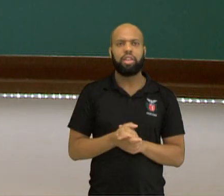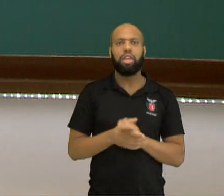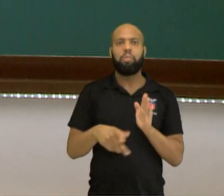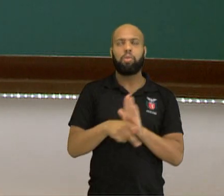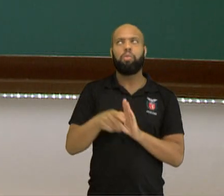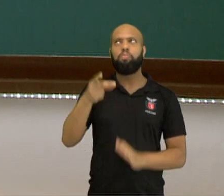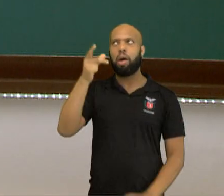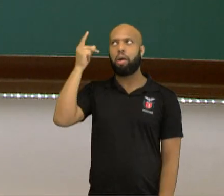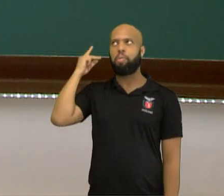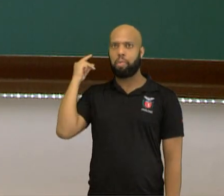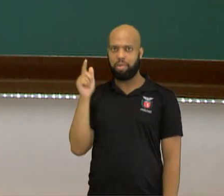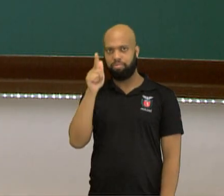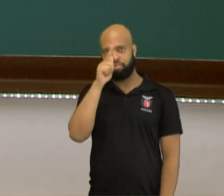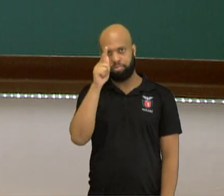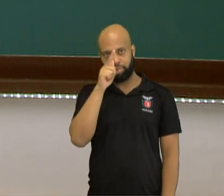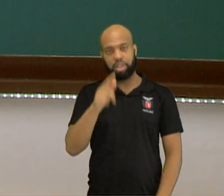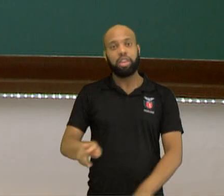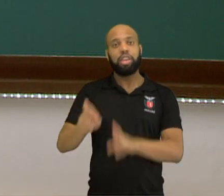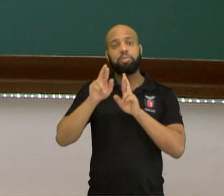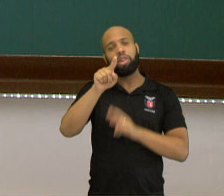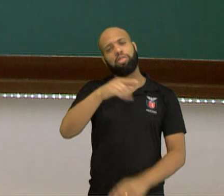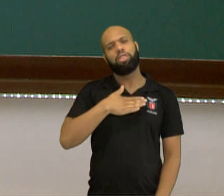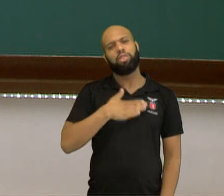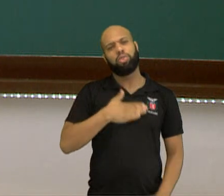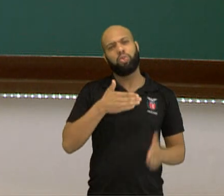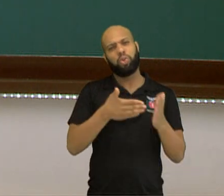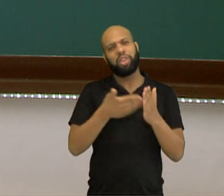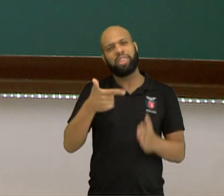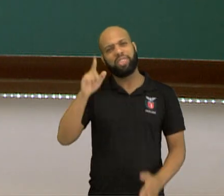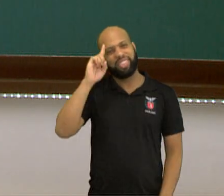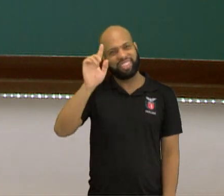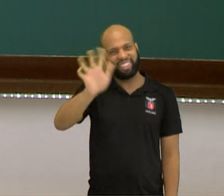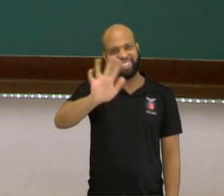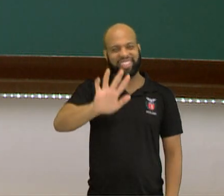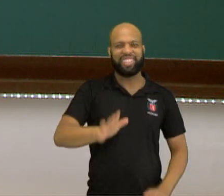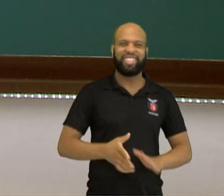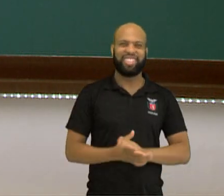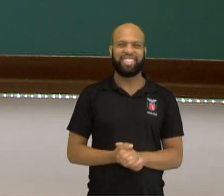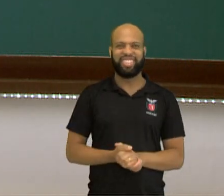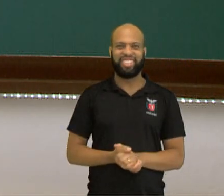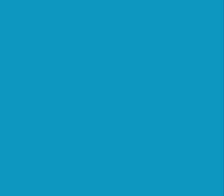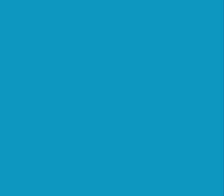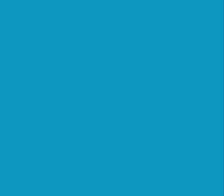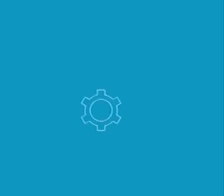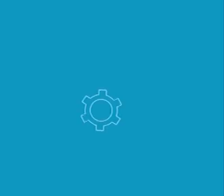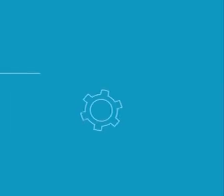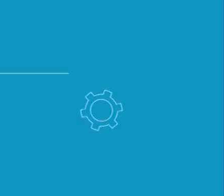Antiguidade Clássica. Eu espero que você tenha gostado e até breve.